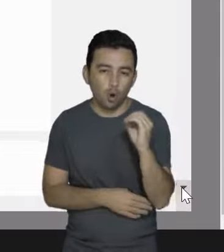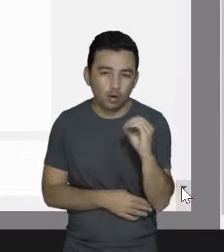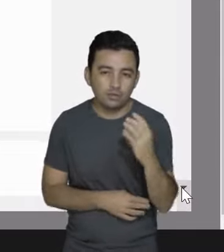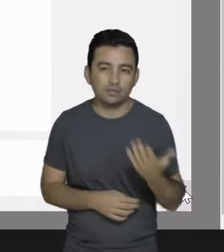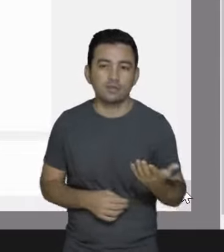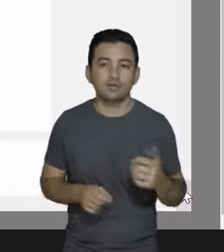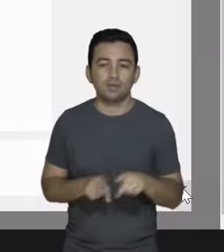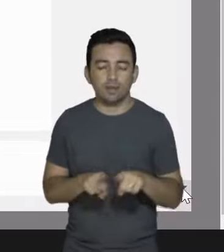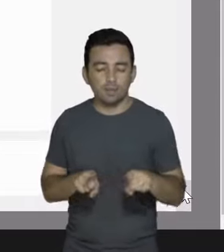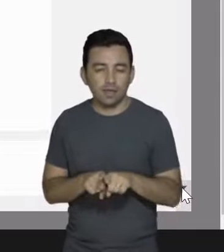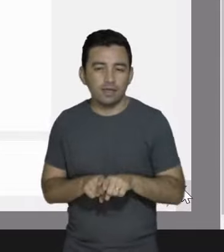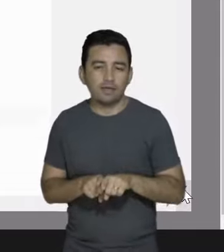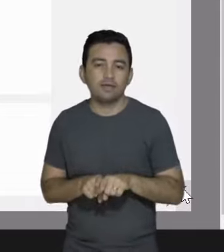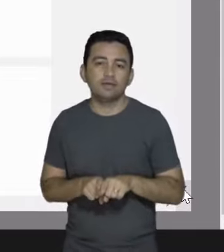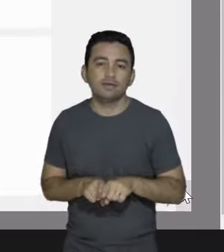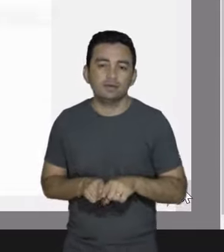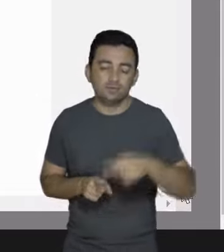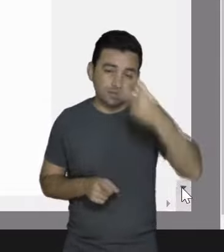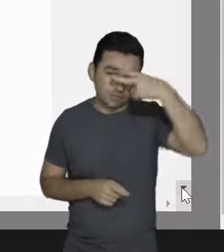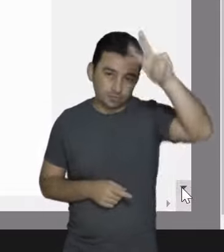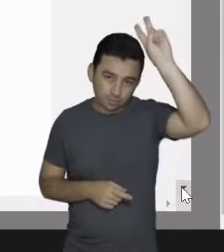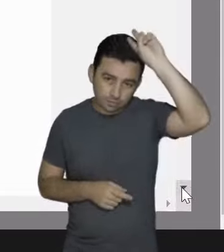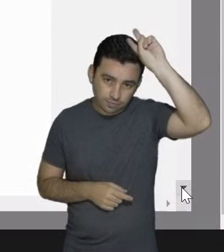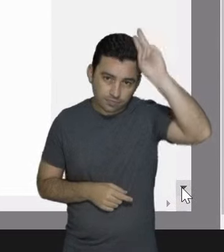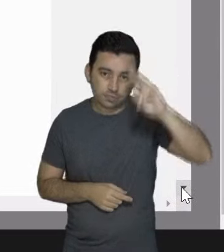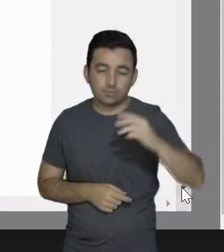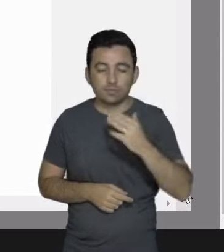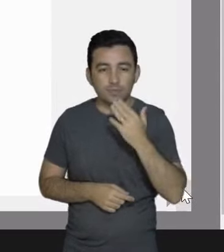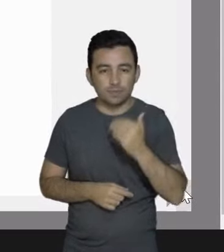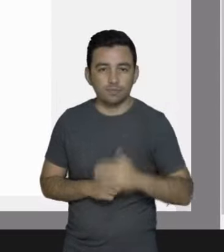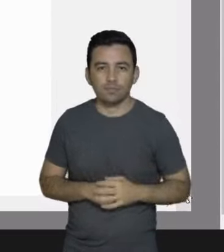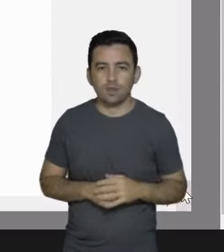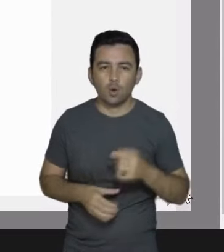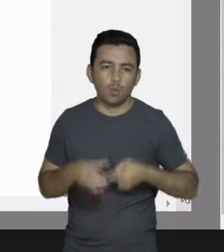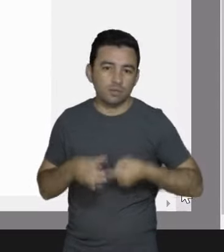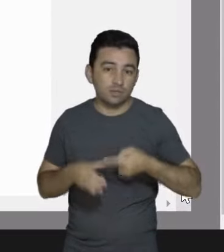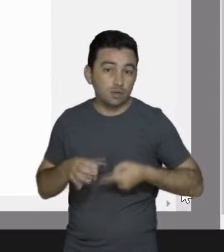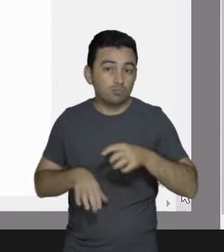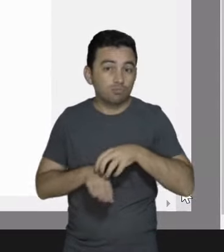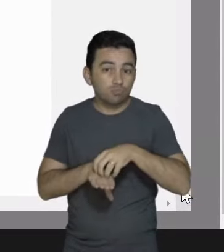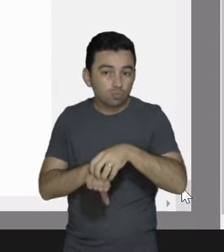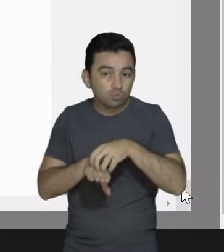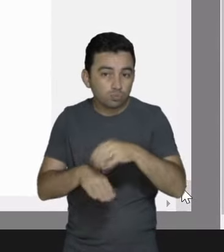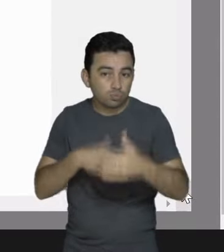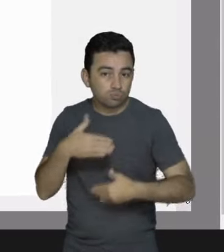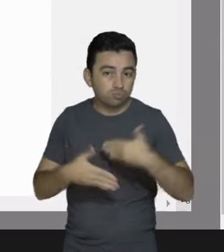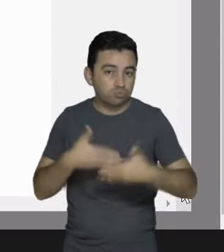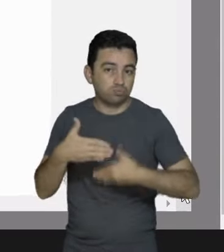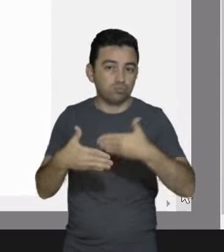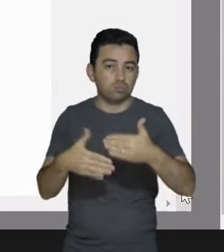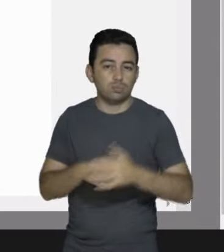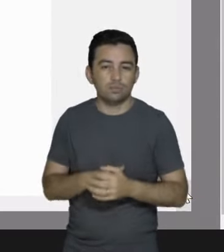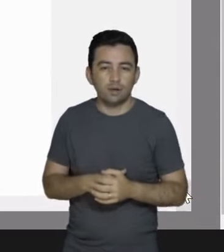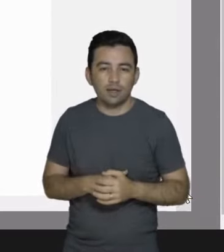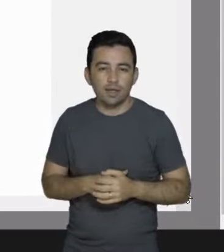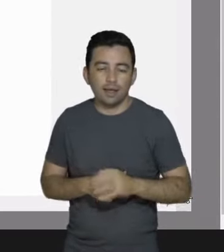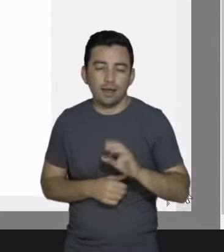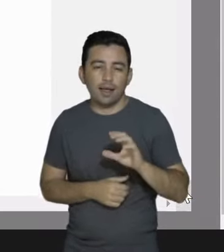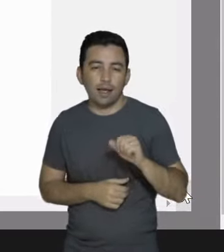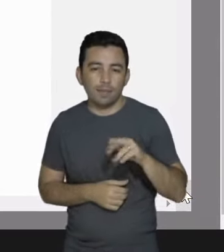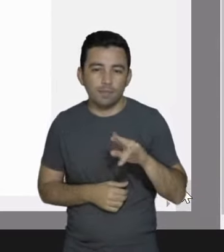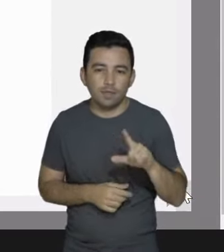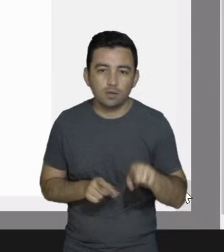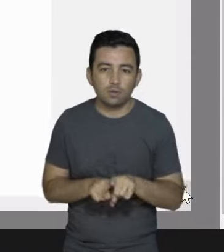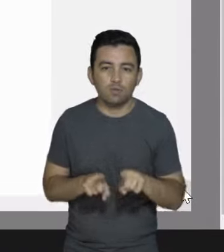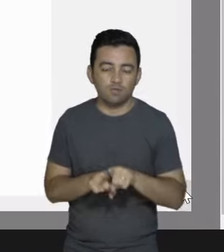Vicente cara preso Deputado Marquito comissão de Transportes e desenvolvimento urbano Deputado Camilo Martins Deputado